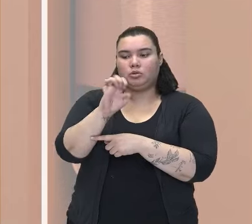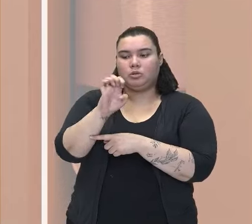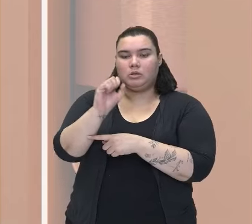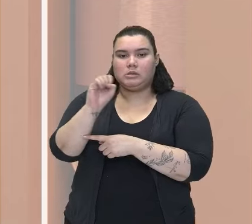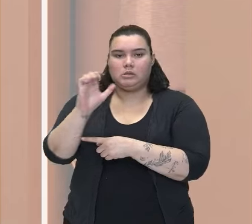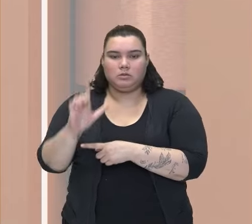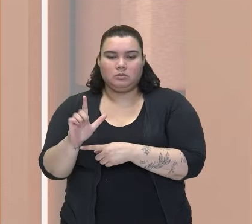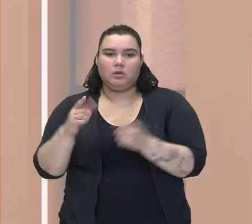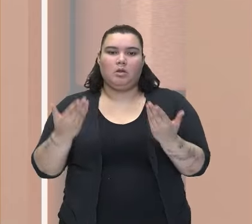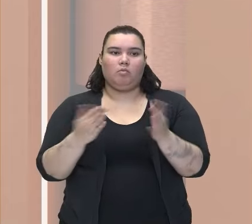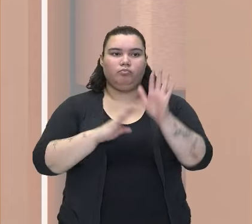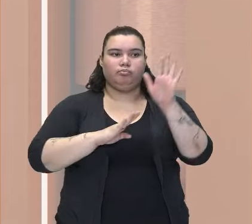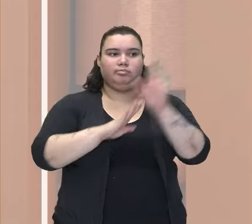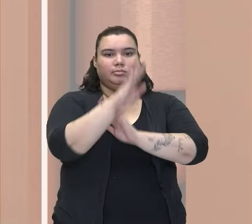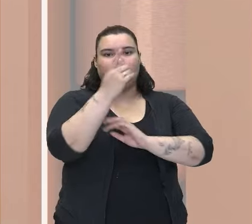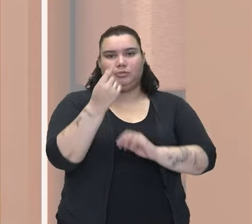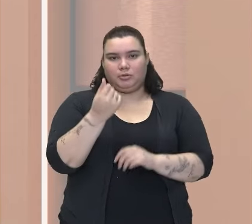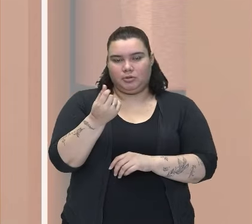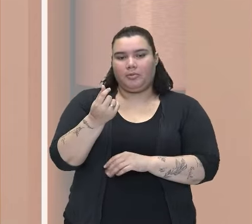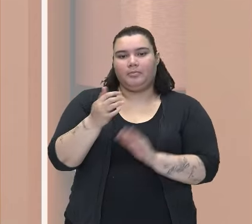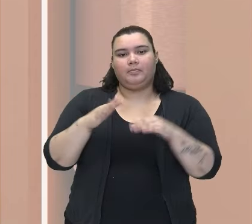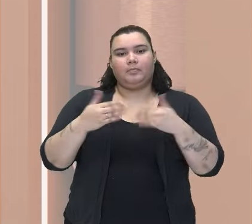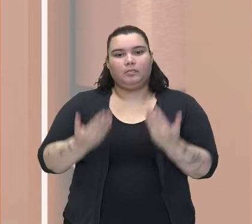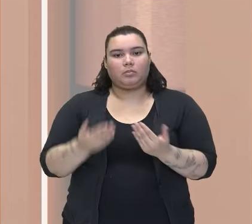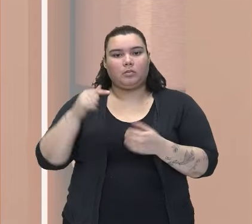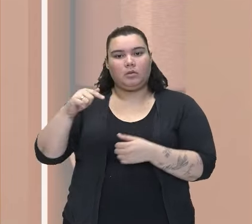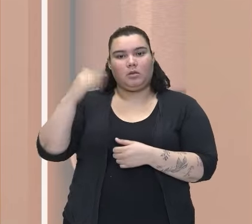elevando os custos. Então, a produção petrolífera